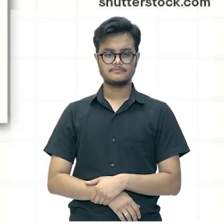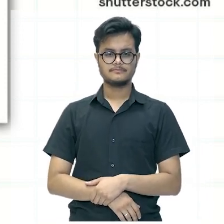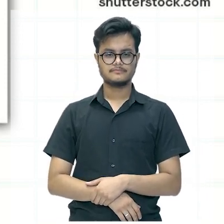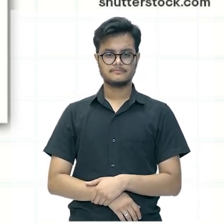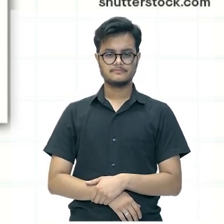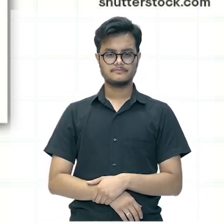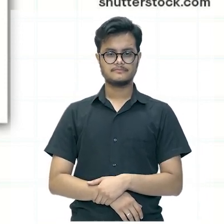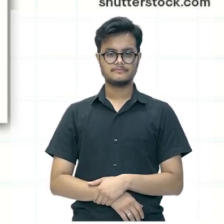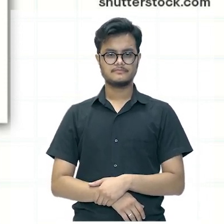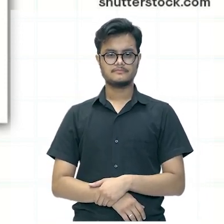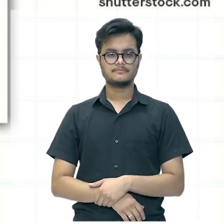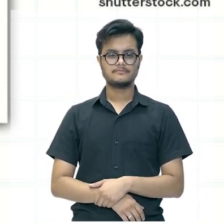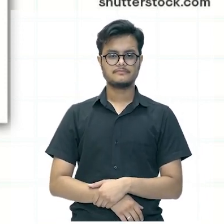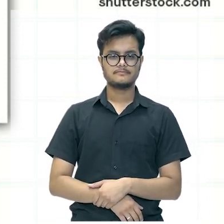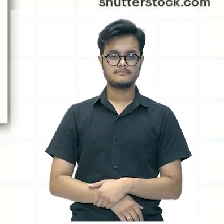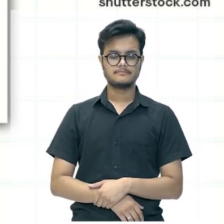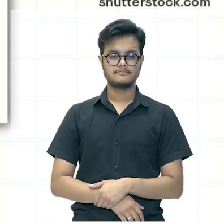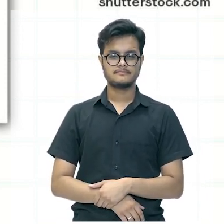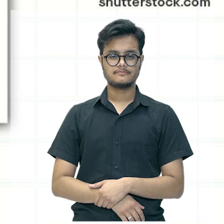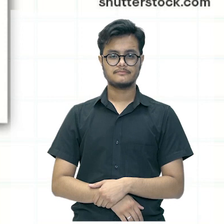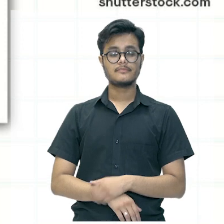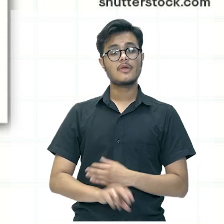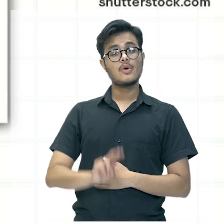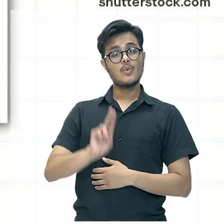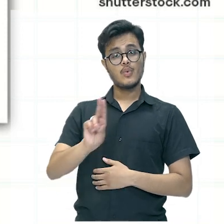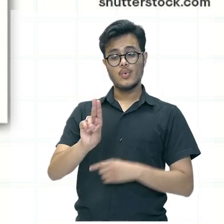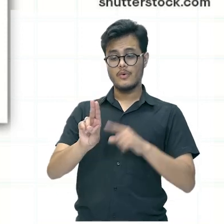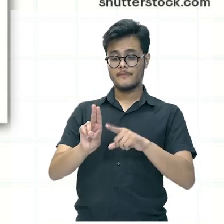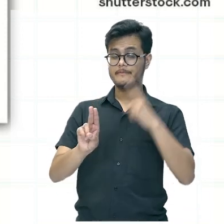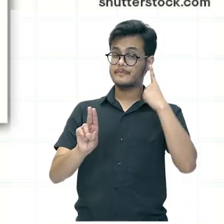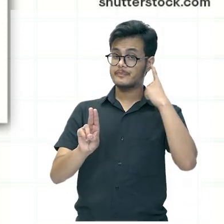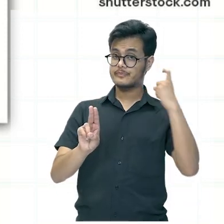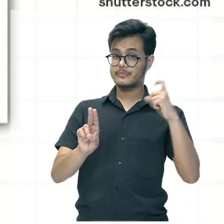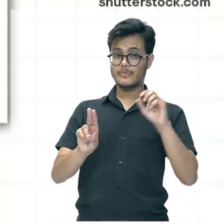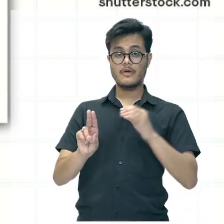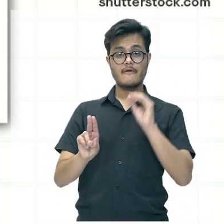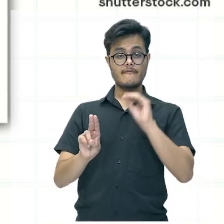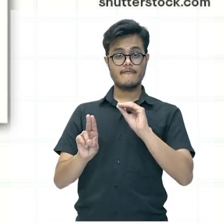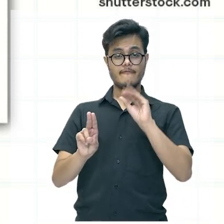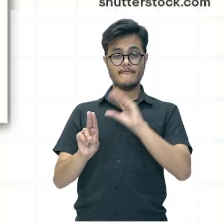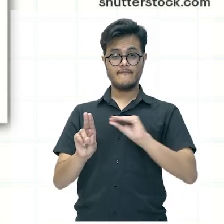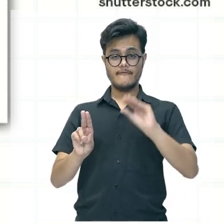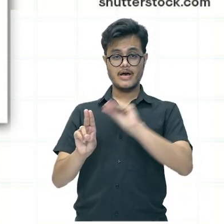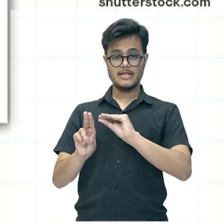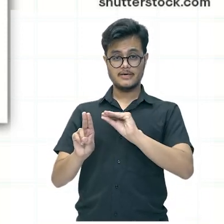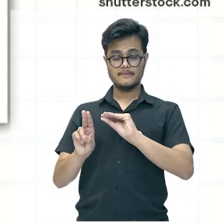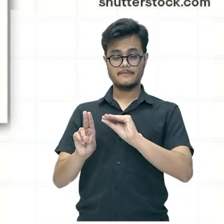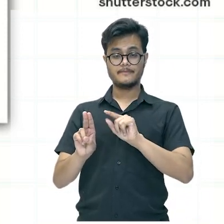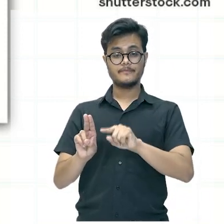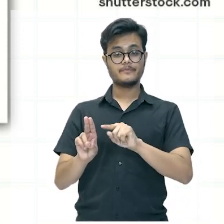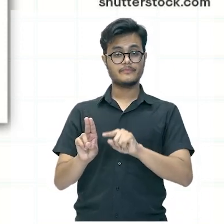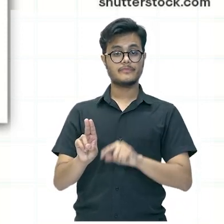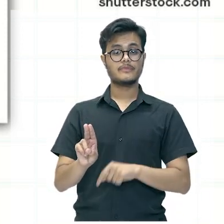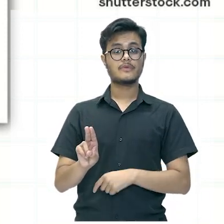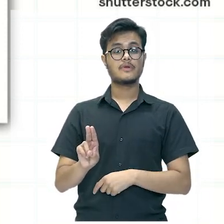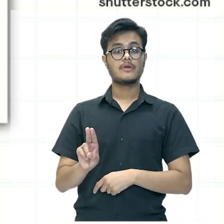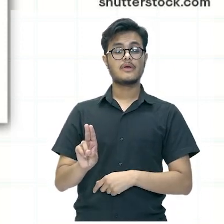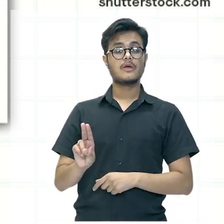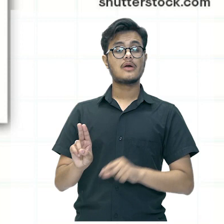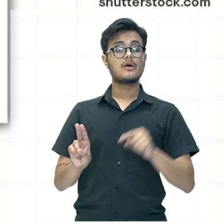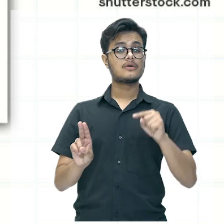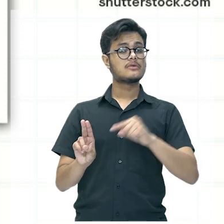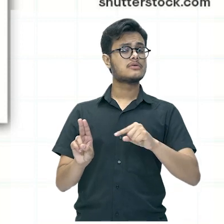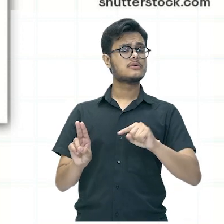Observe que eu estou falando do som. O som dessa palavra uniform, para eles, na língua inglesa,